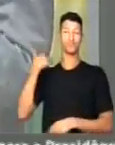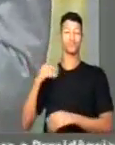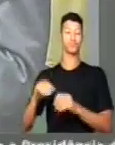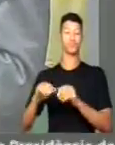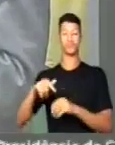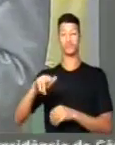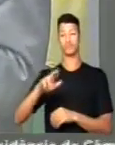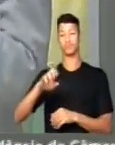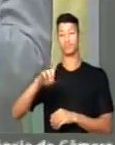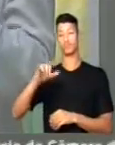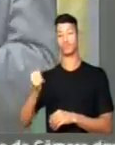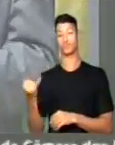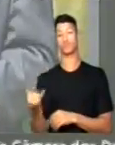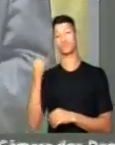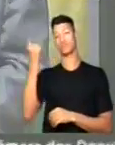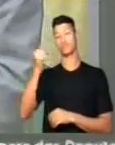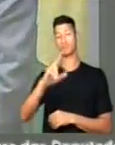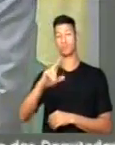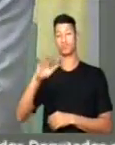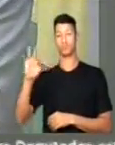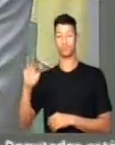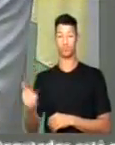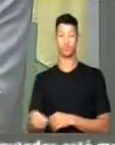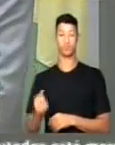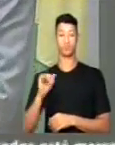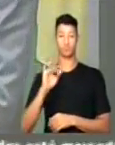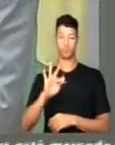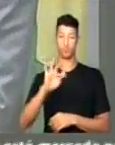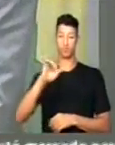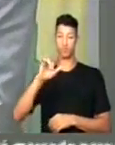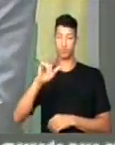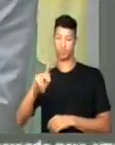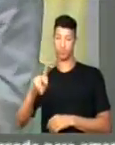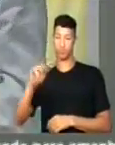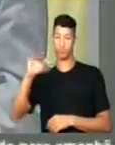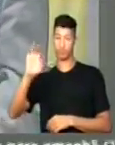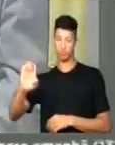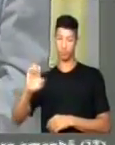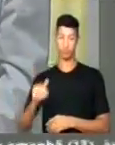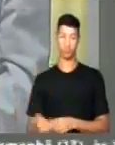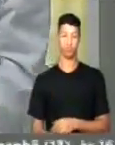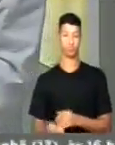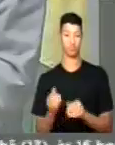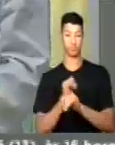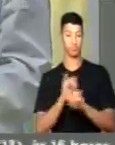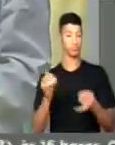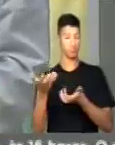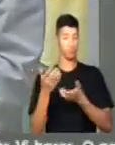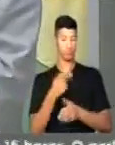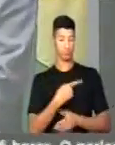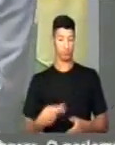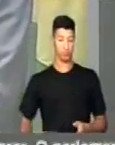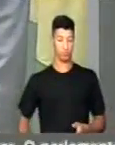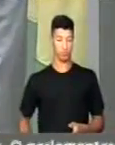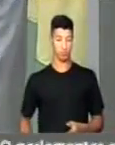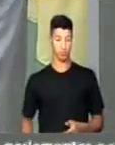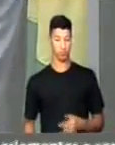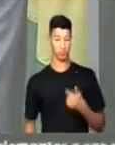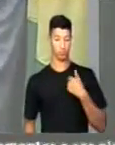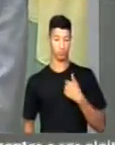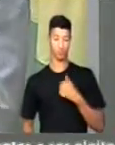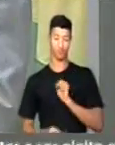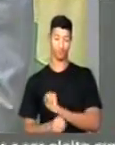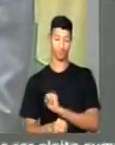queda substancial das receitas do FPE. Dizendo isso, senhor presidente,